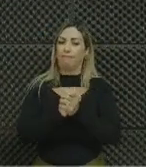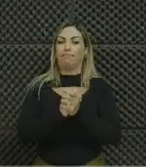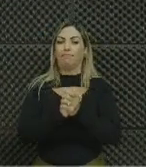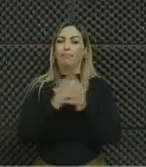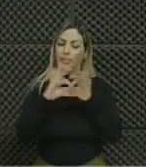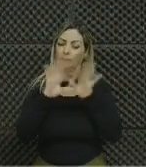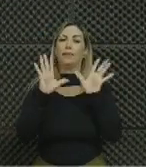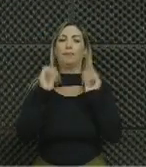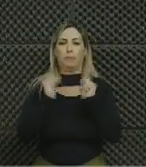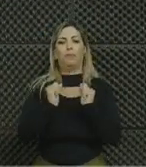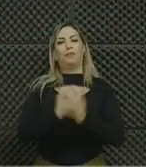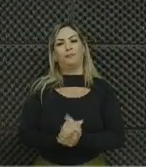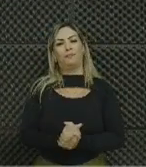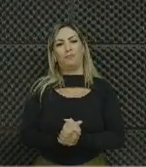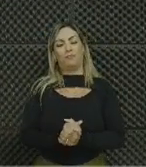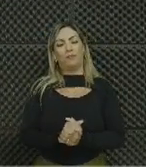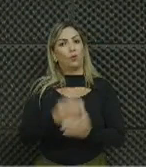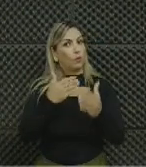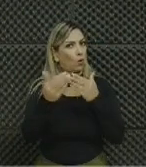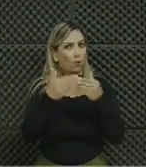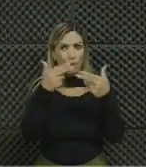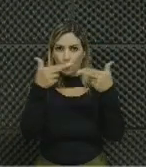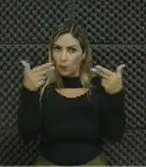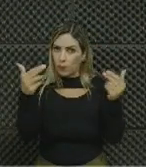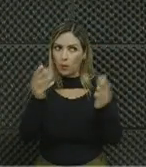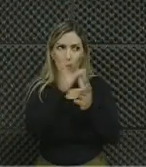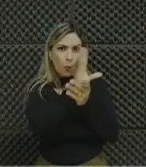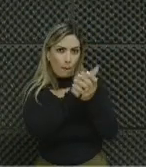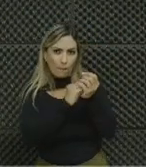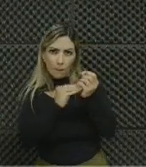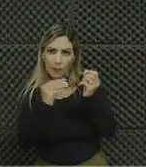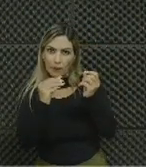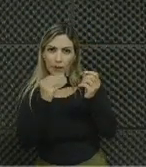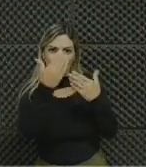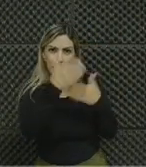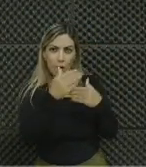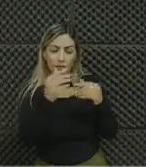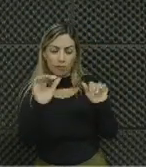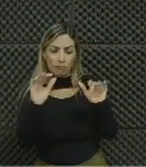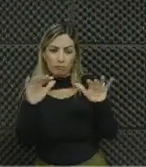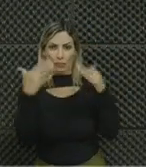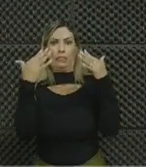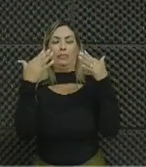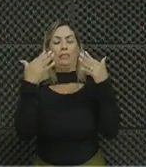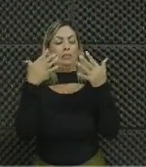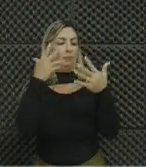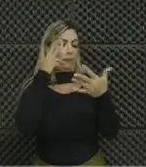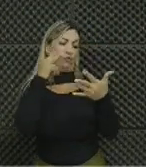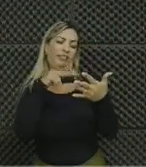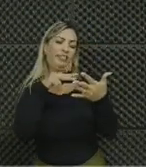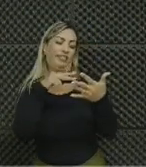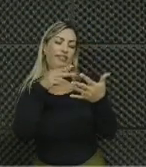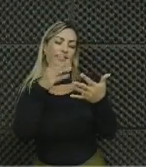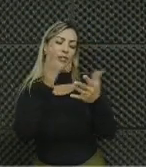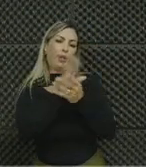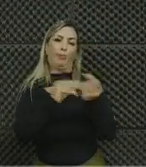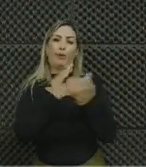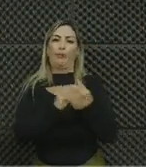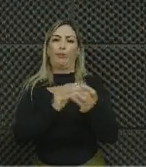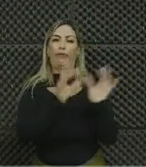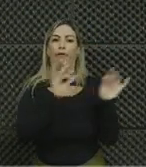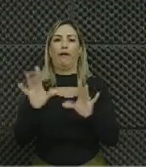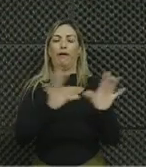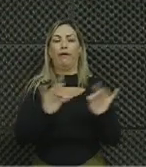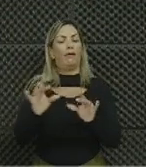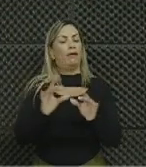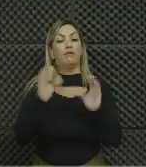Aí é liberado. Qualquer outra coisa que você copie, você já acende um alerta no corretor. E se você copia demais, você